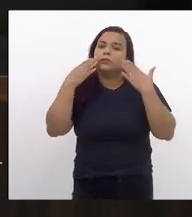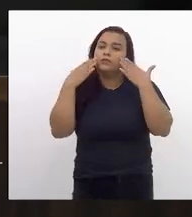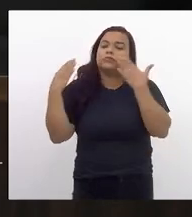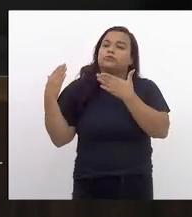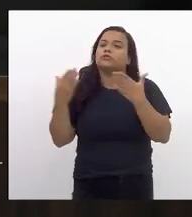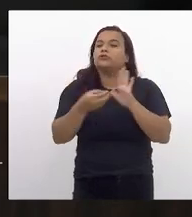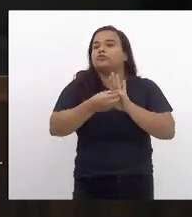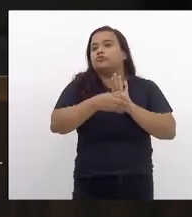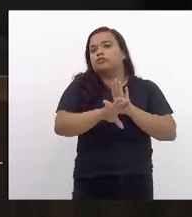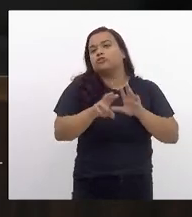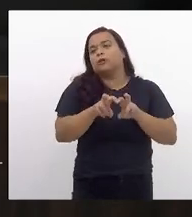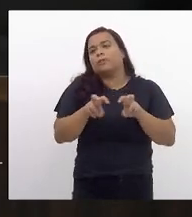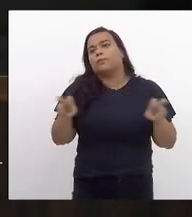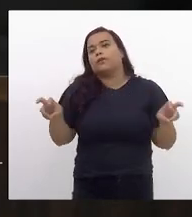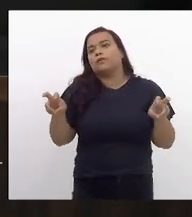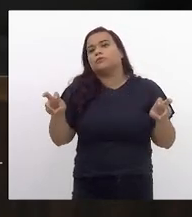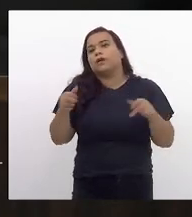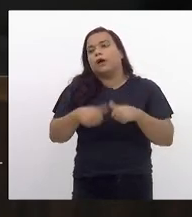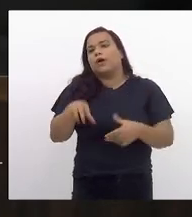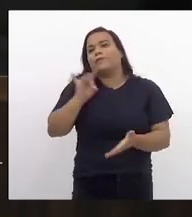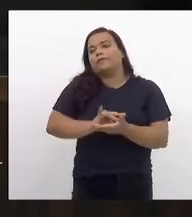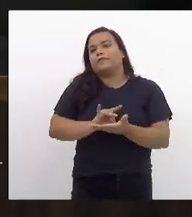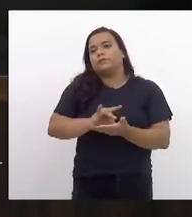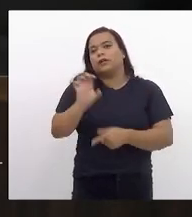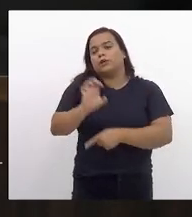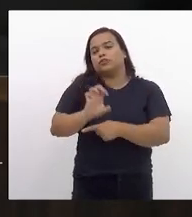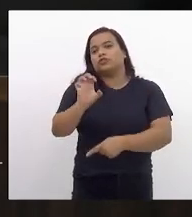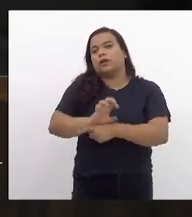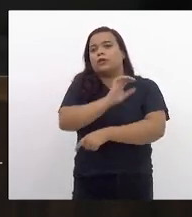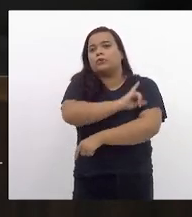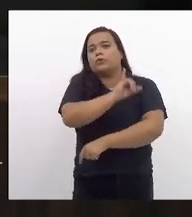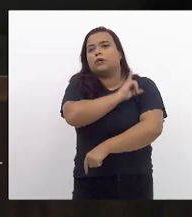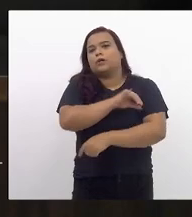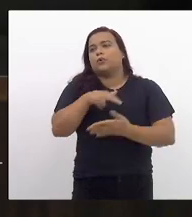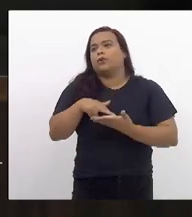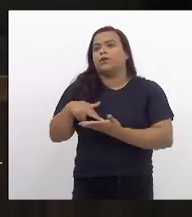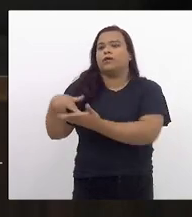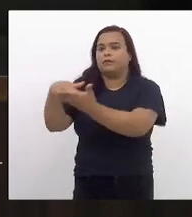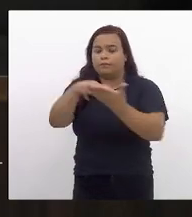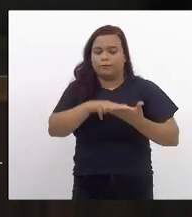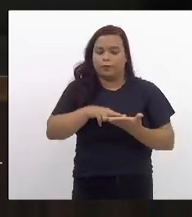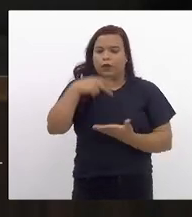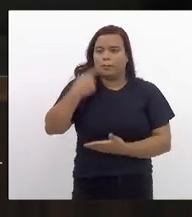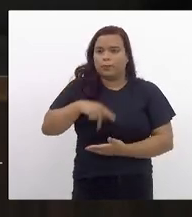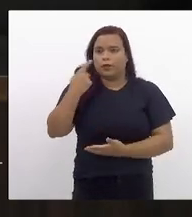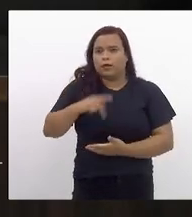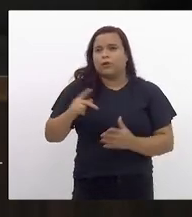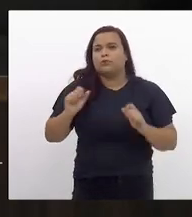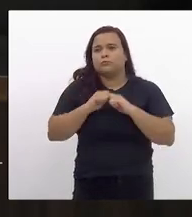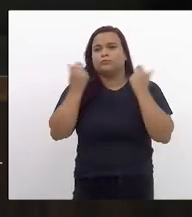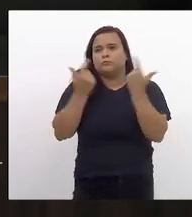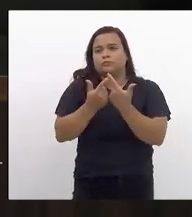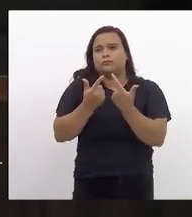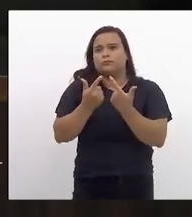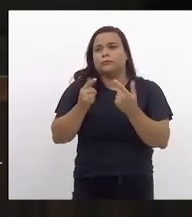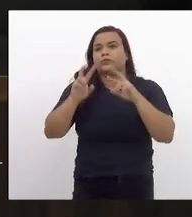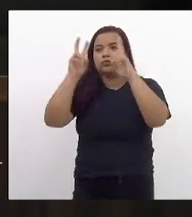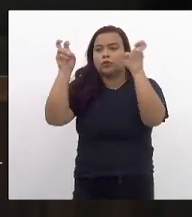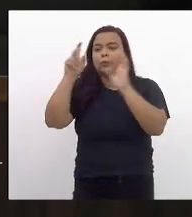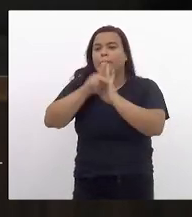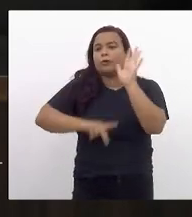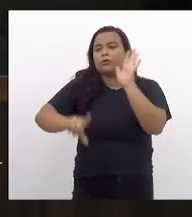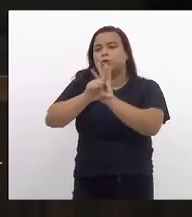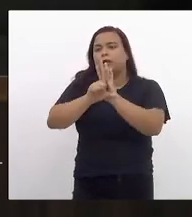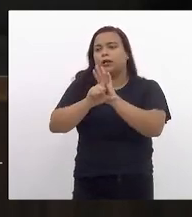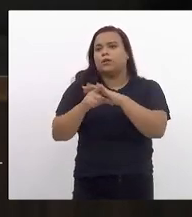ao Santíssimo Senhor Governador do Estado do Rio de Janeiro, Cláudio Castro, para que envie a esta casa mensagem de acordo com a seguinte anteprojeto de lei que